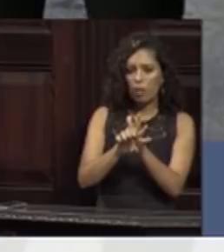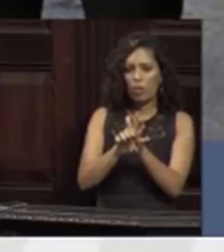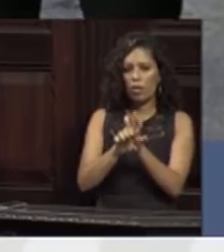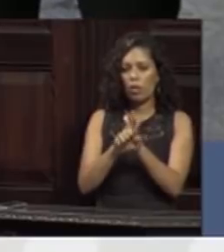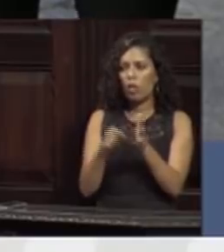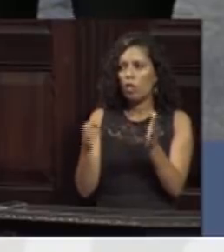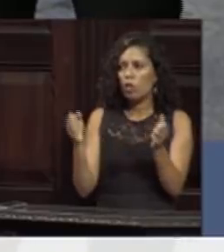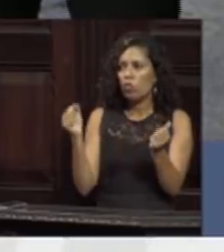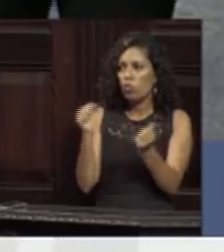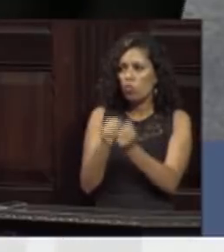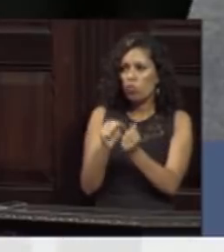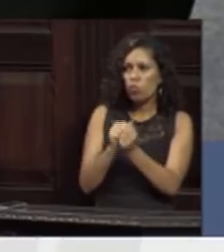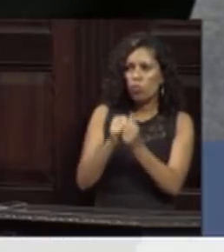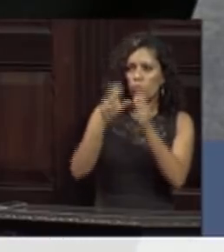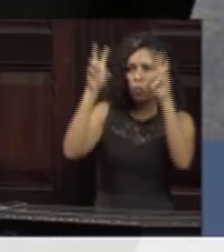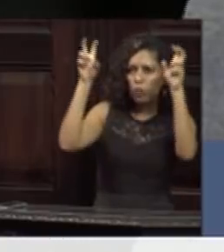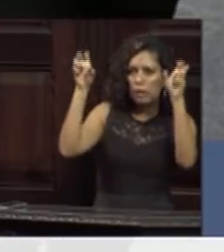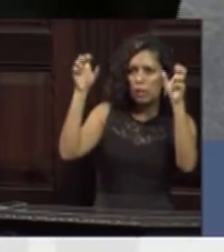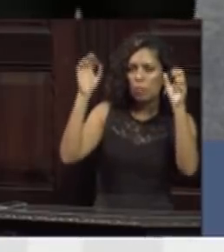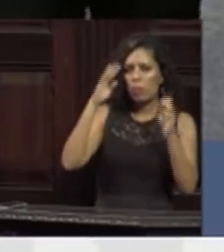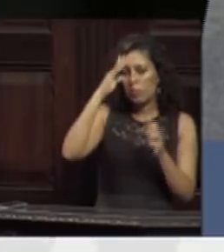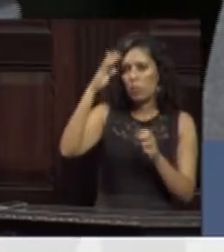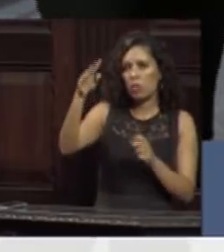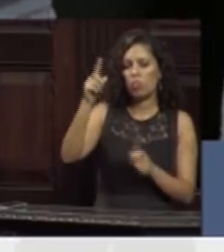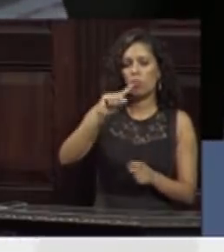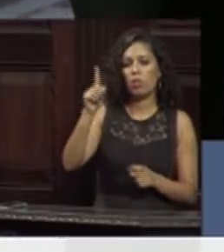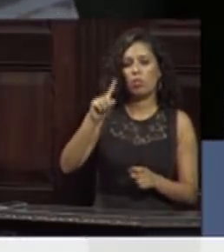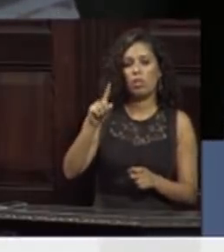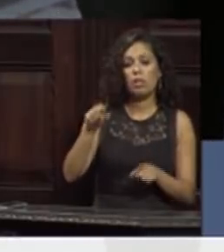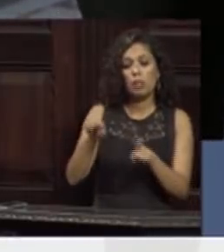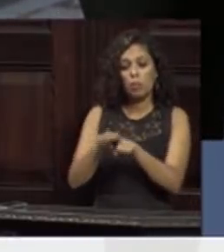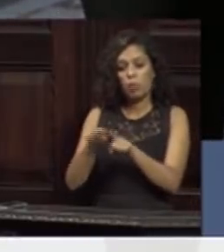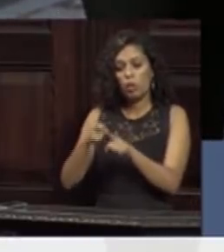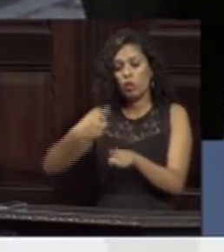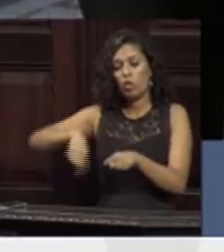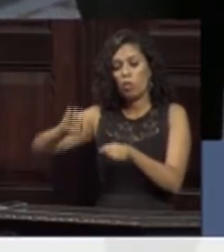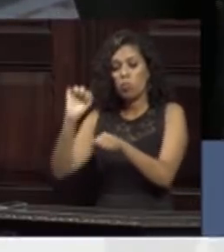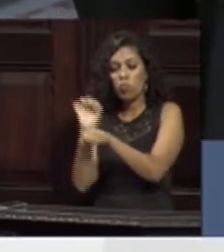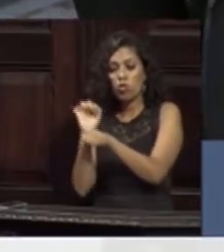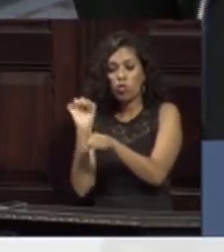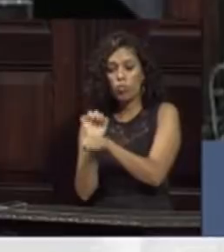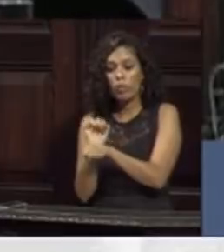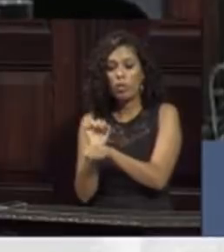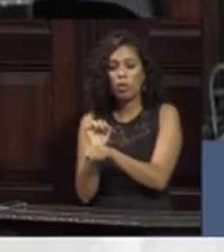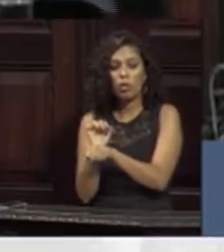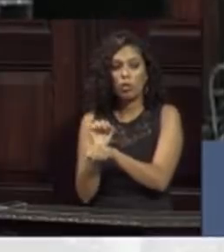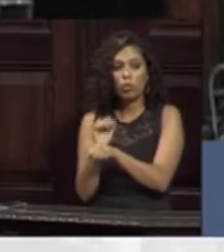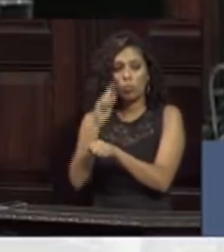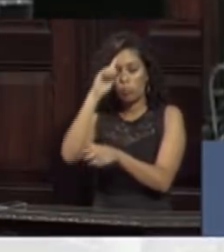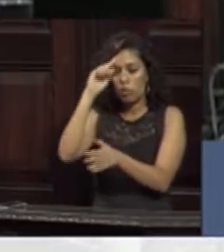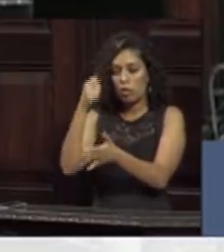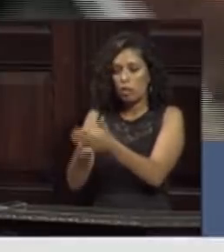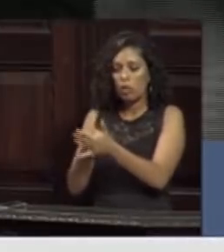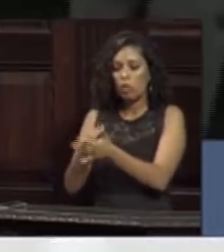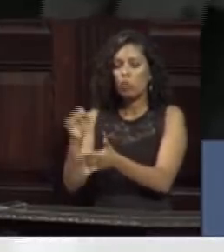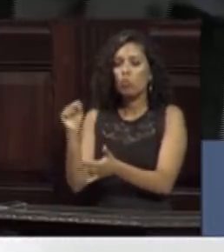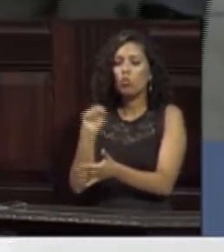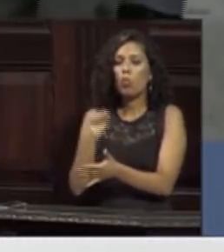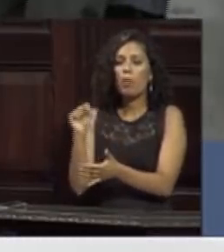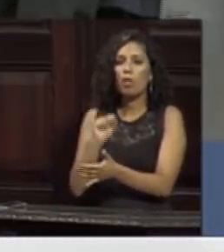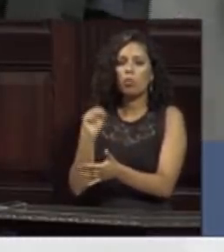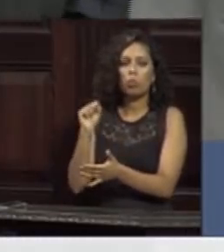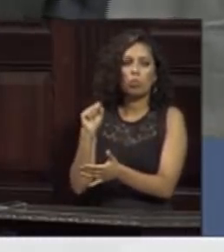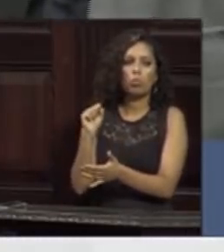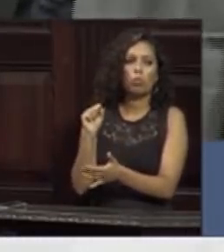estamos aguardando a decisão do Supremo Tribunal Federal, que sairá daqui a 2 dias. Presidente, como eu fui citado,